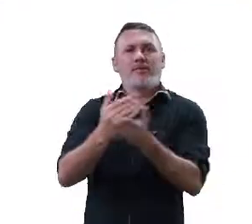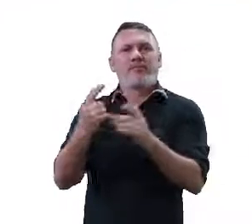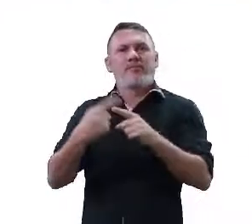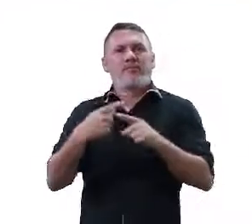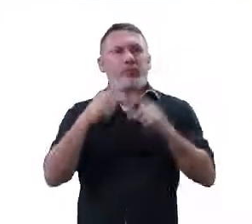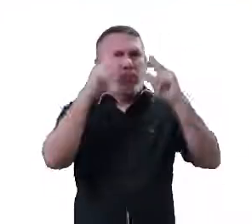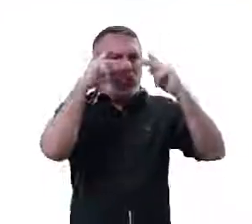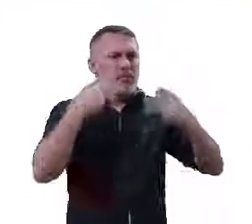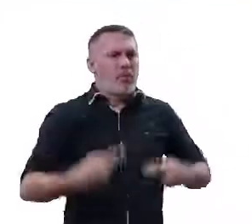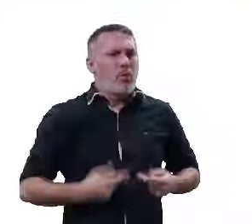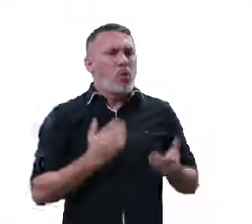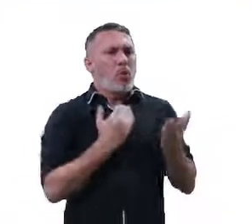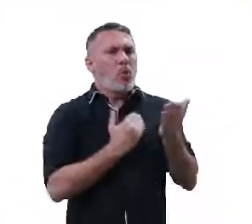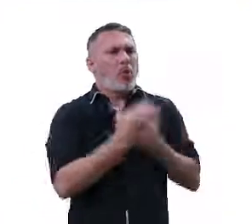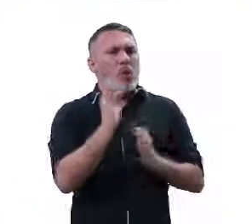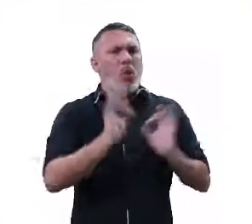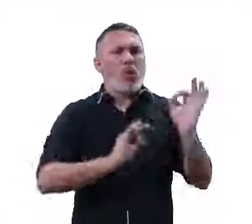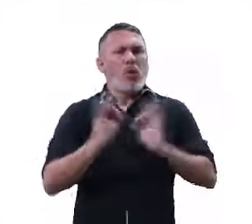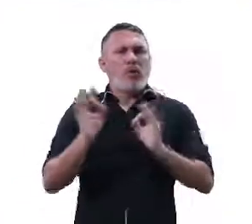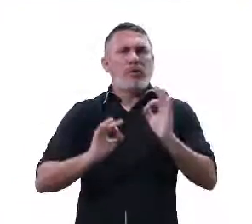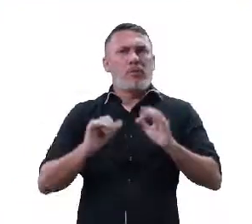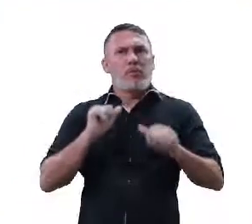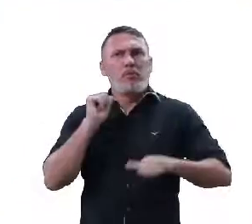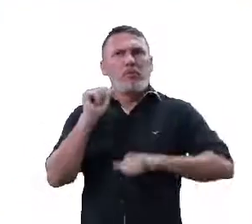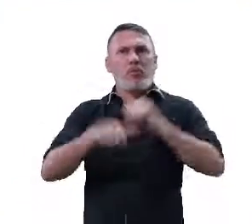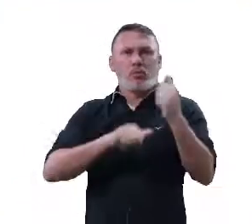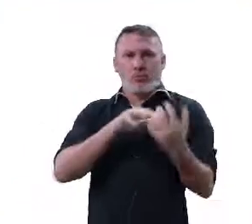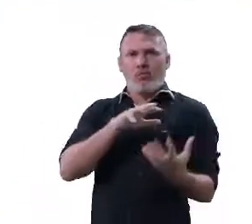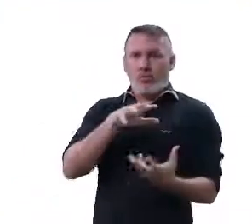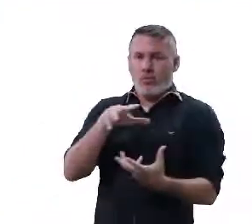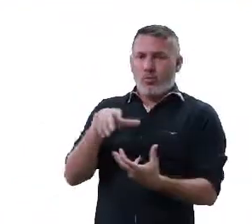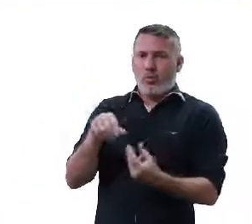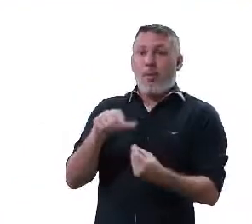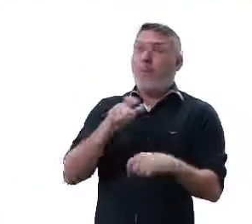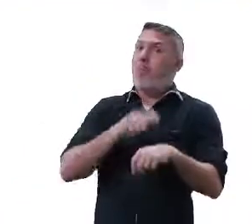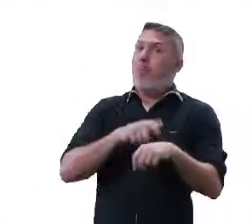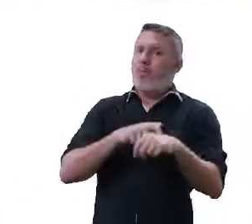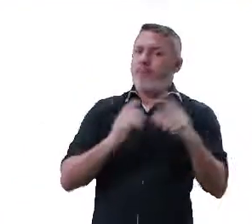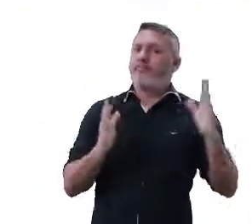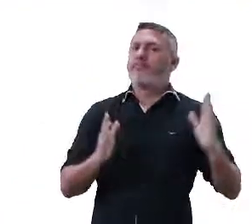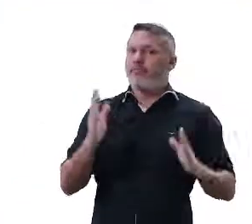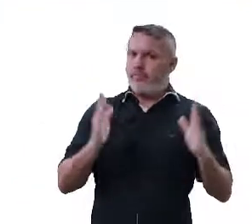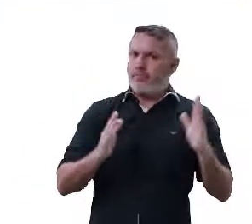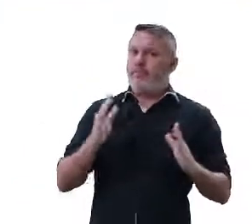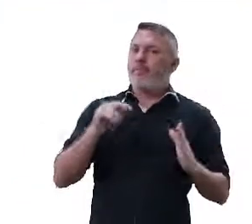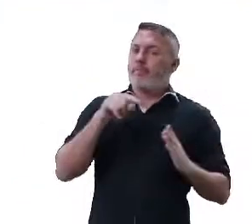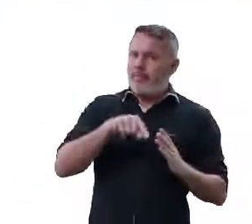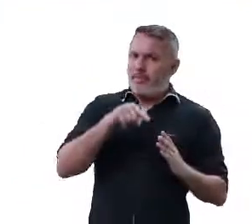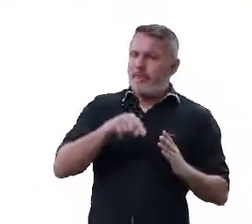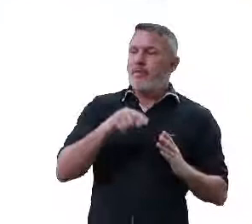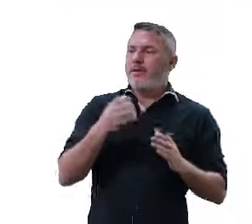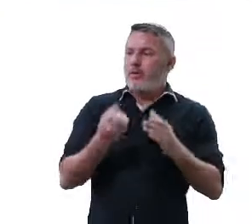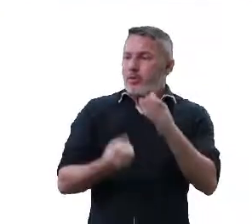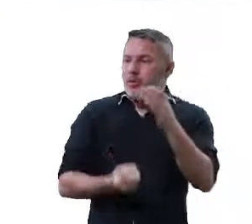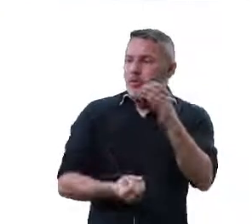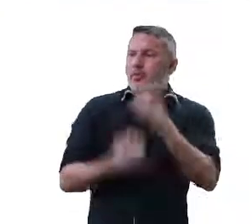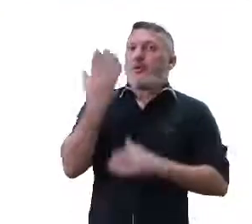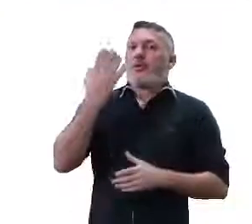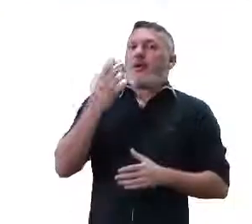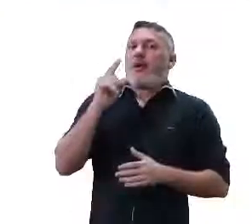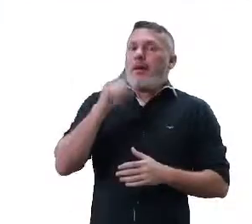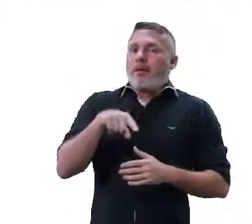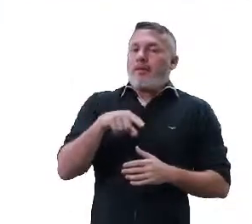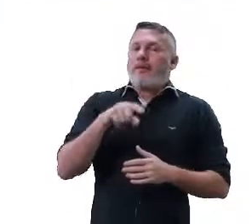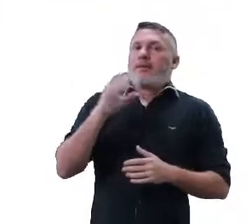indivíduos passam a se organizar dentro desse cenário, certo? Então, o momento aqui, né, do